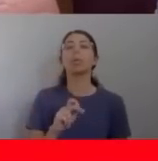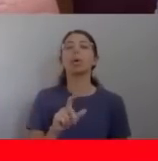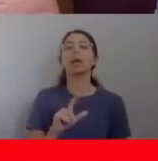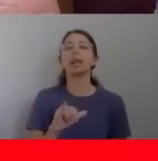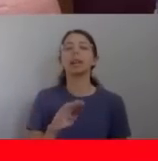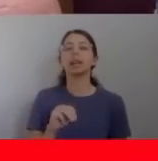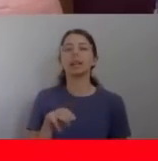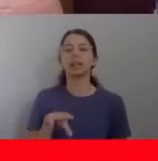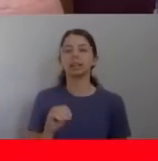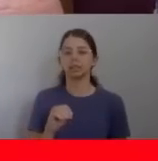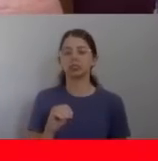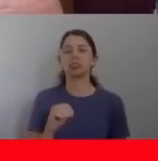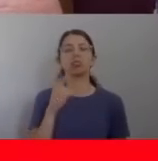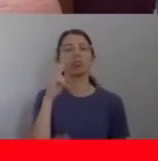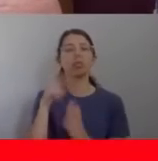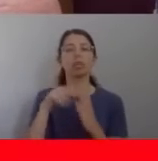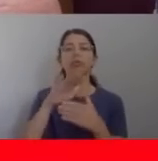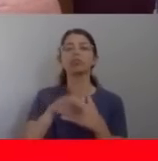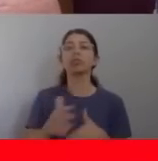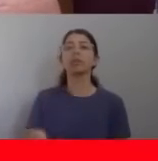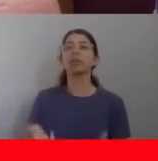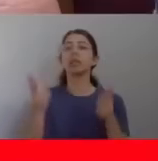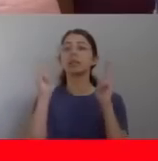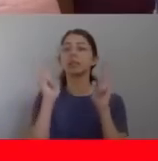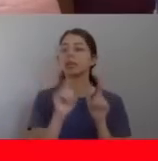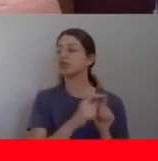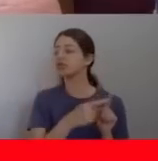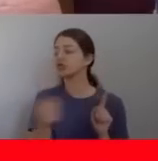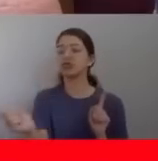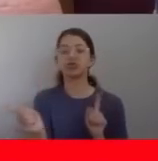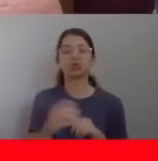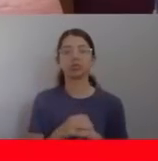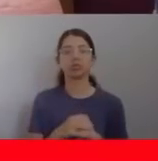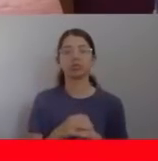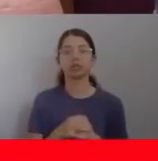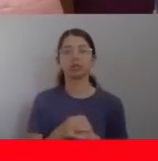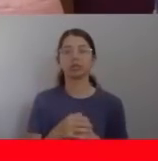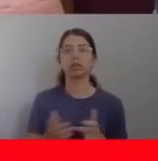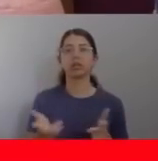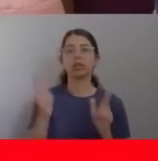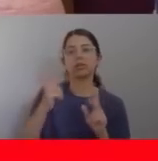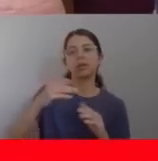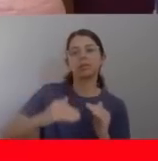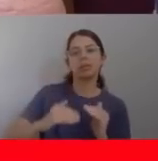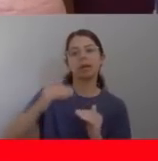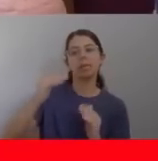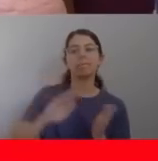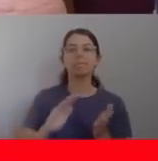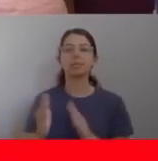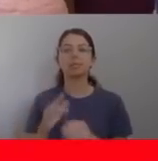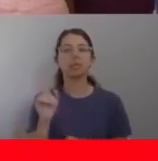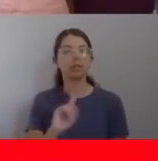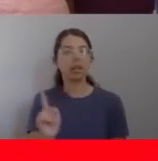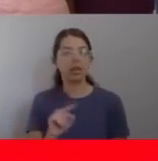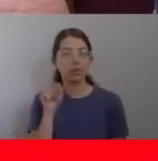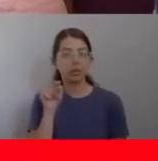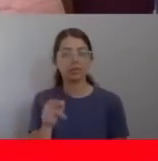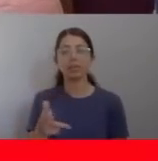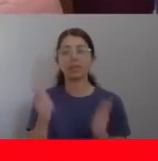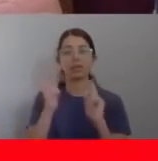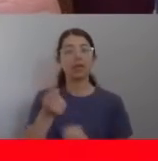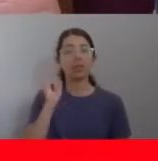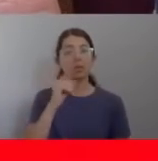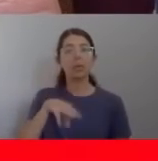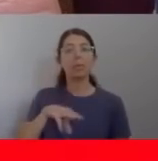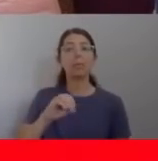cartilha liberais em toda a linha quer liberar um trouxa isso não é ser liberado Isso é ser moralista é que fica animal